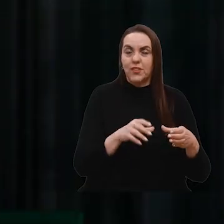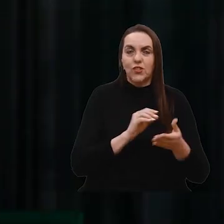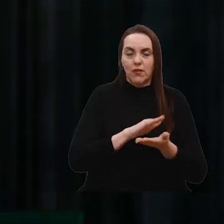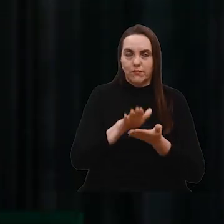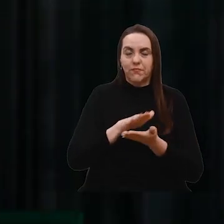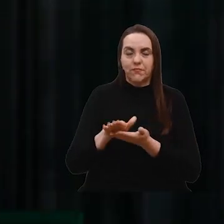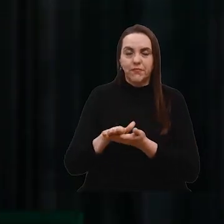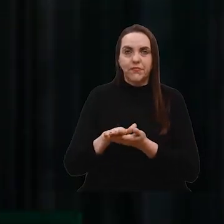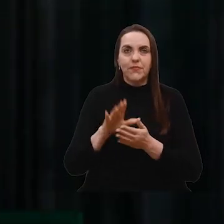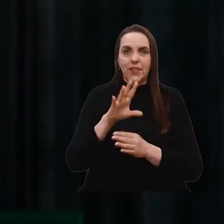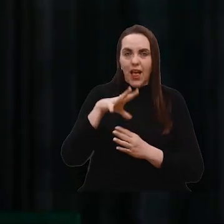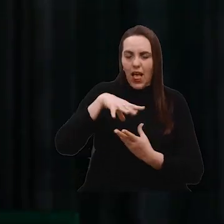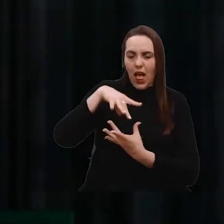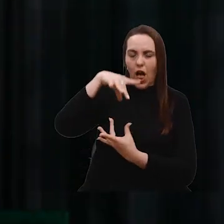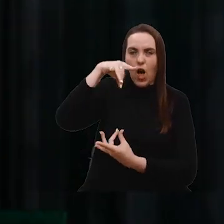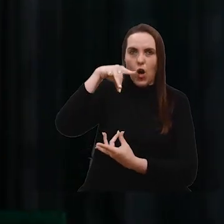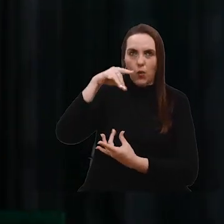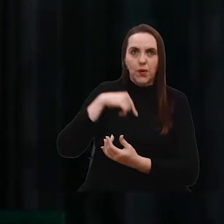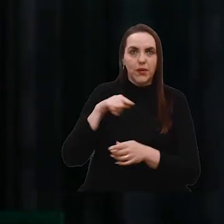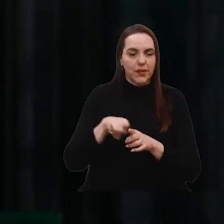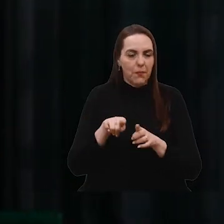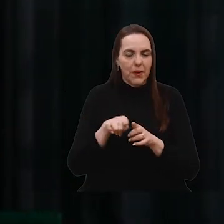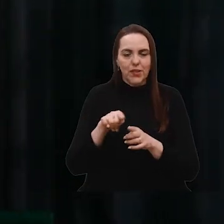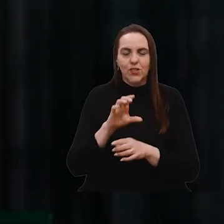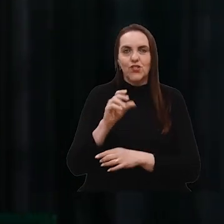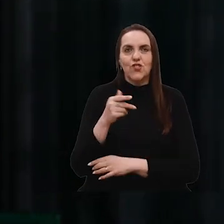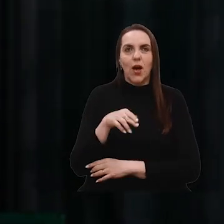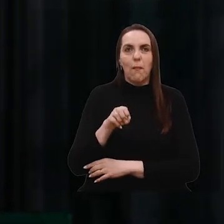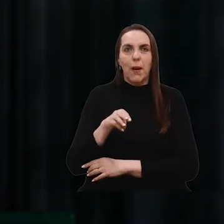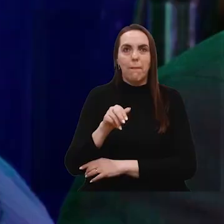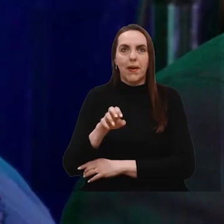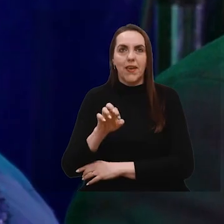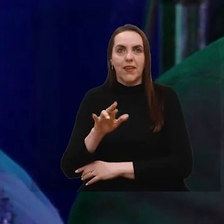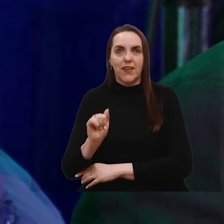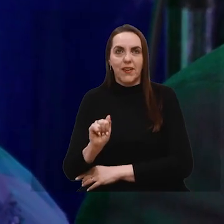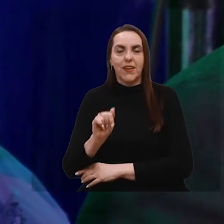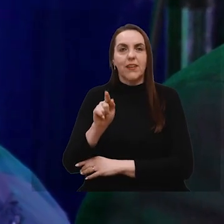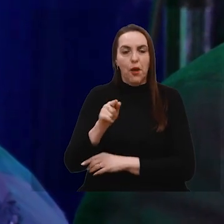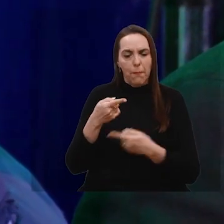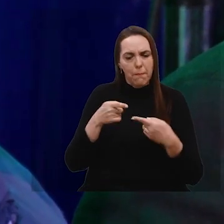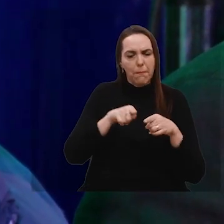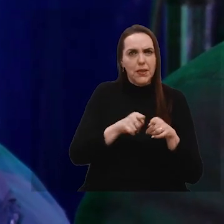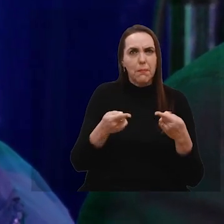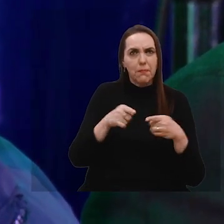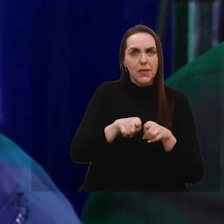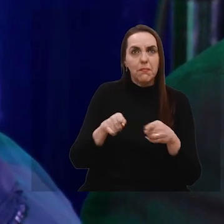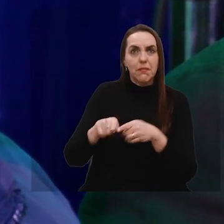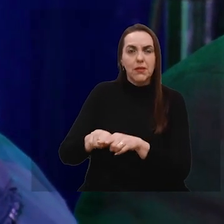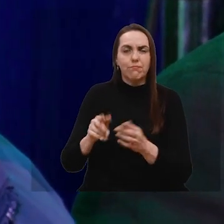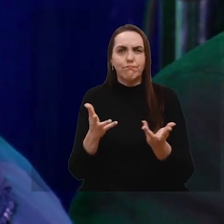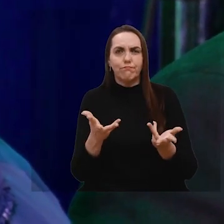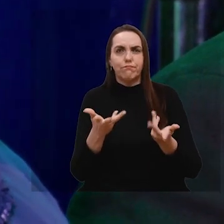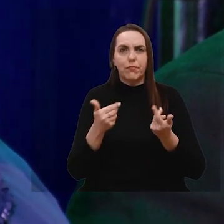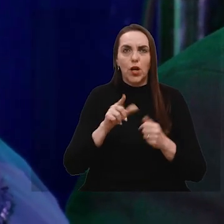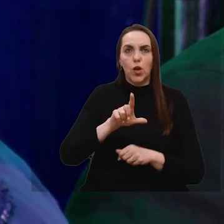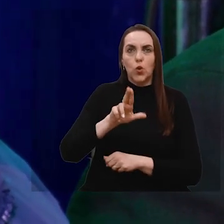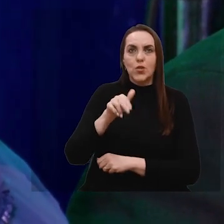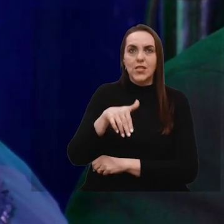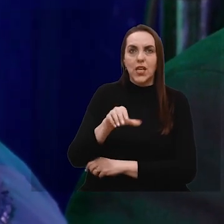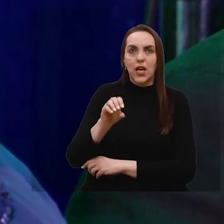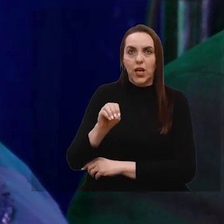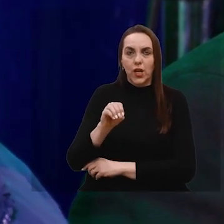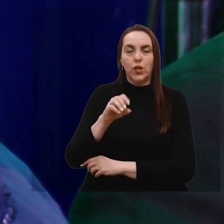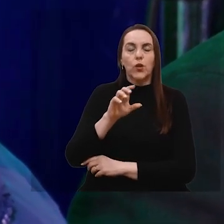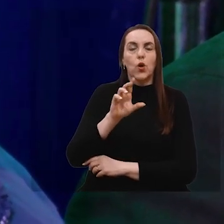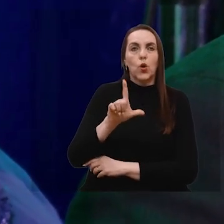Alma Chamameceira, onde expressou todo o profissionalismo e sensibilidade na música instrumental, com parcerias sempre incríveis,